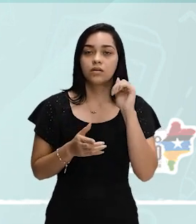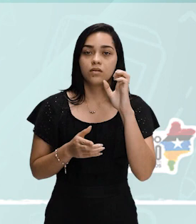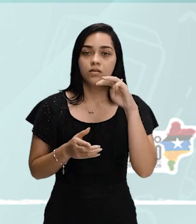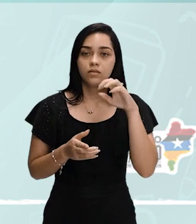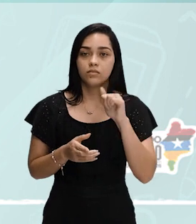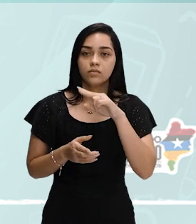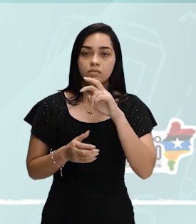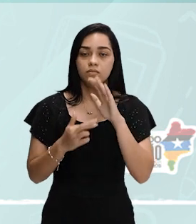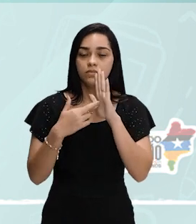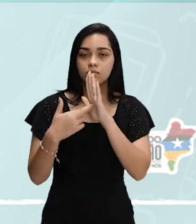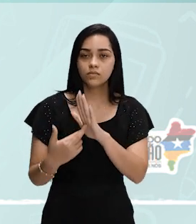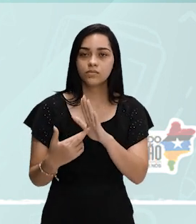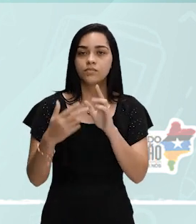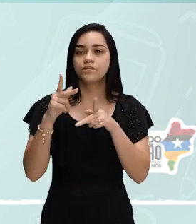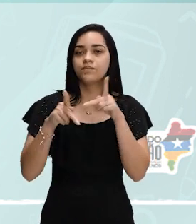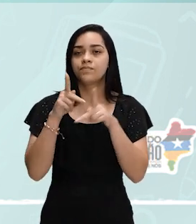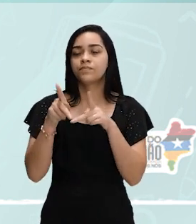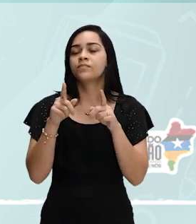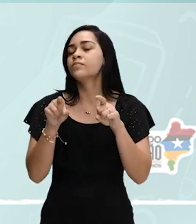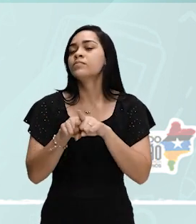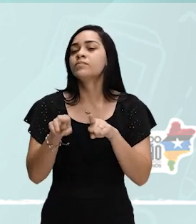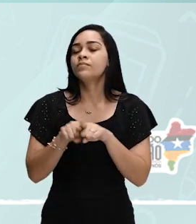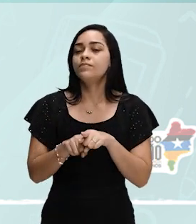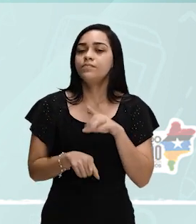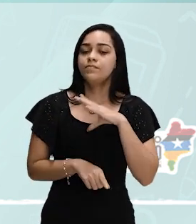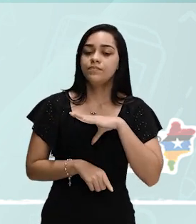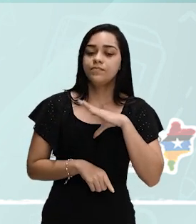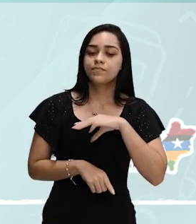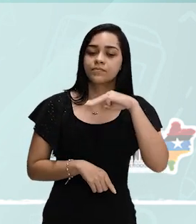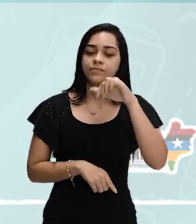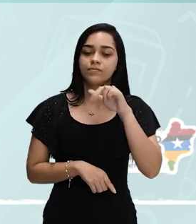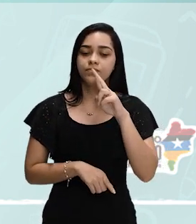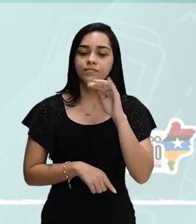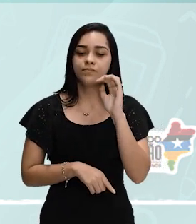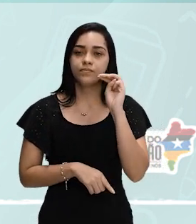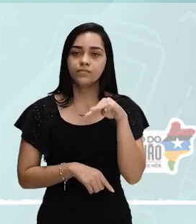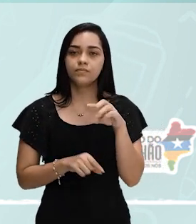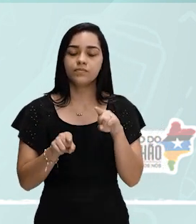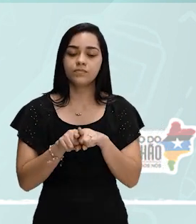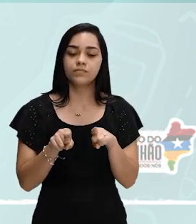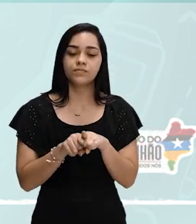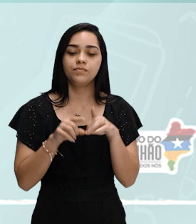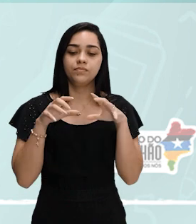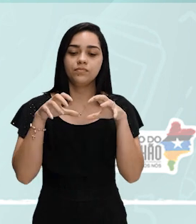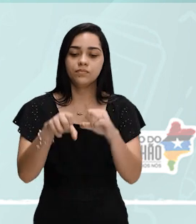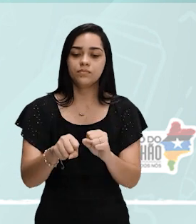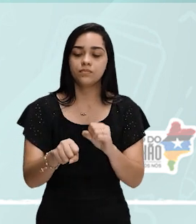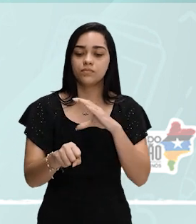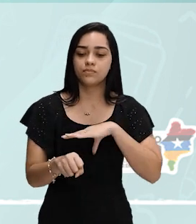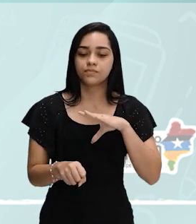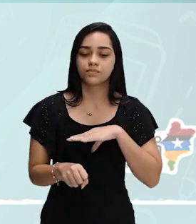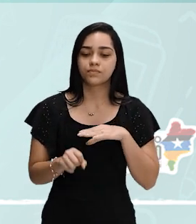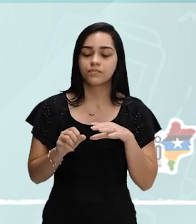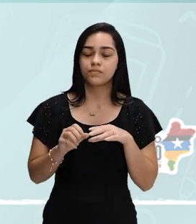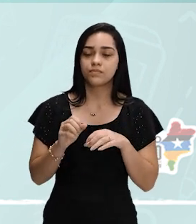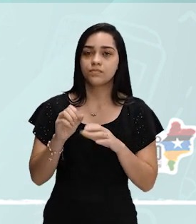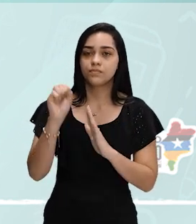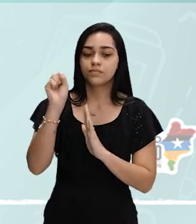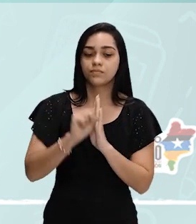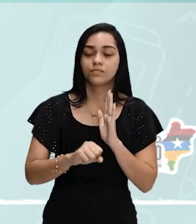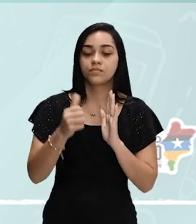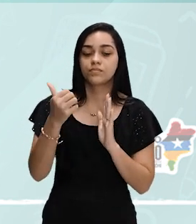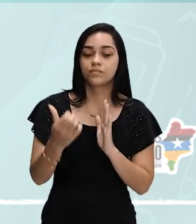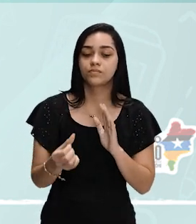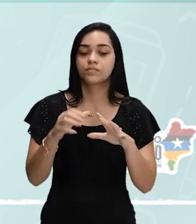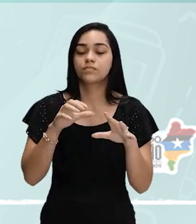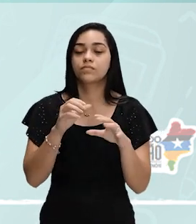povo nativo ameríndio, e o português Martim, que é o colonizador do século XVI, que José de Alencar